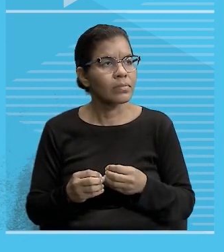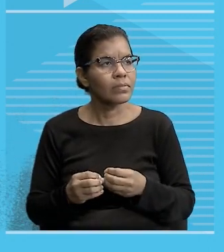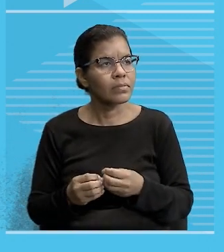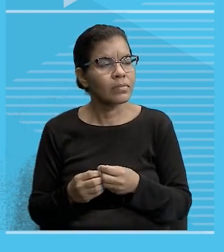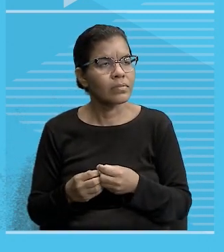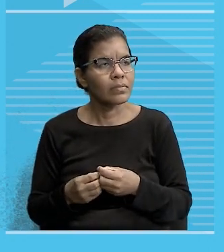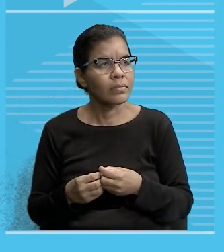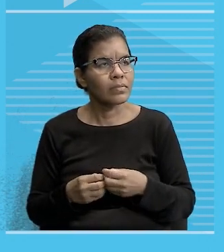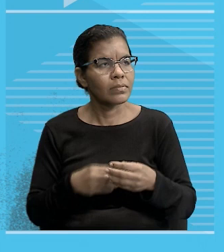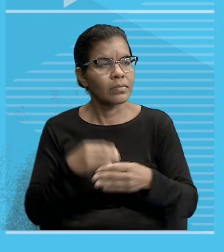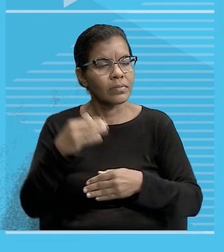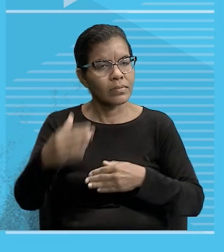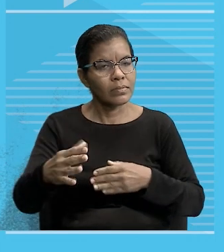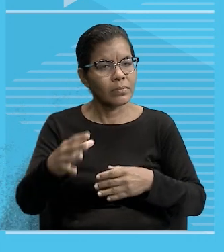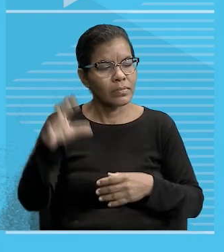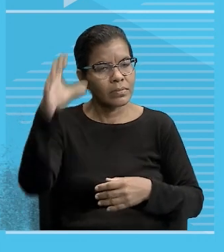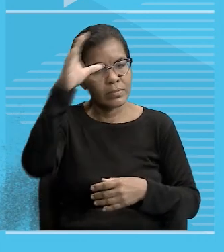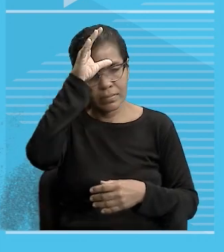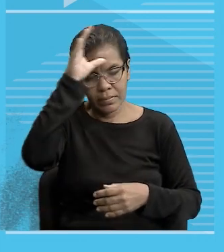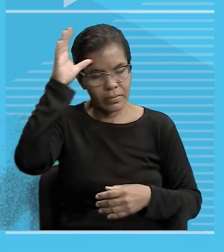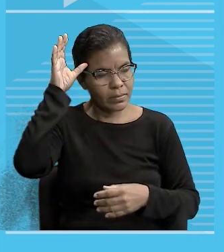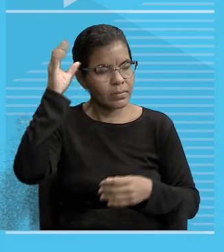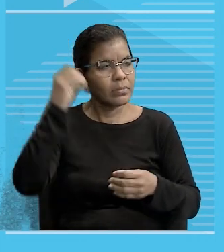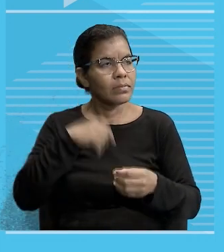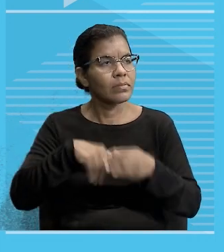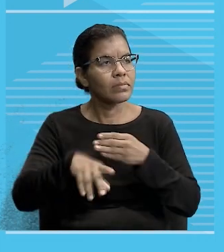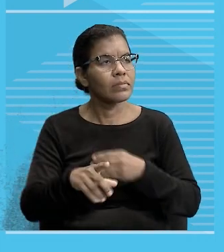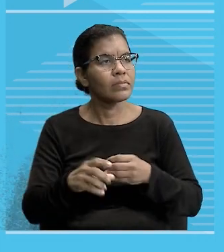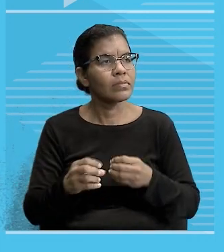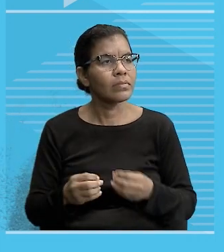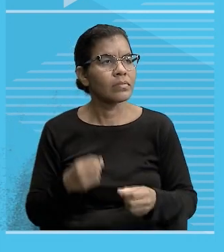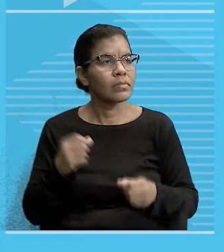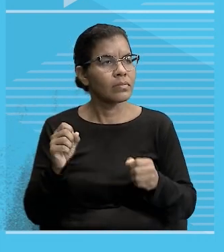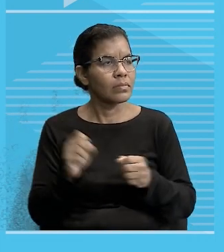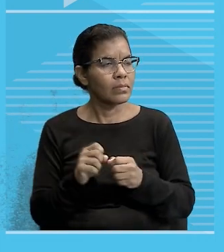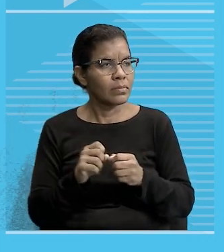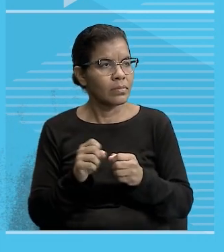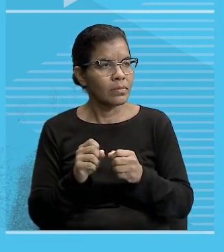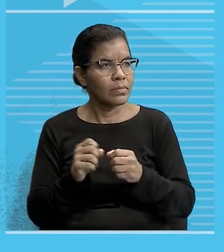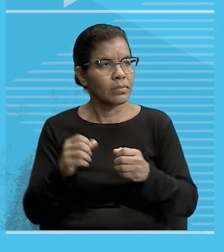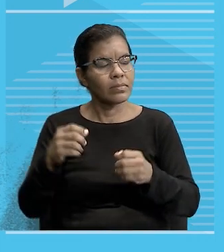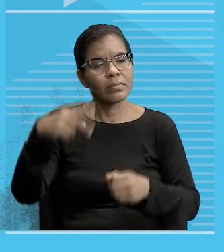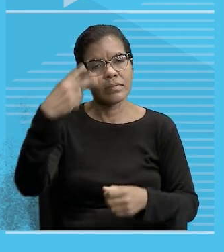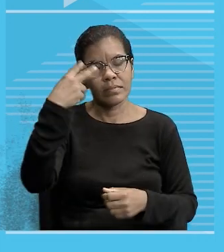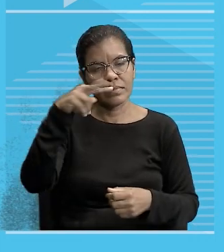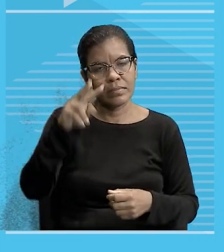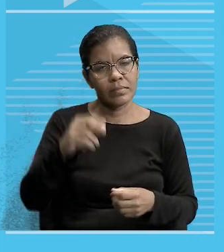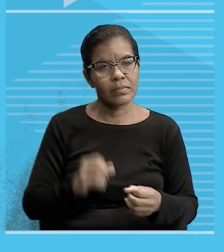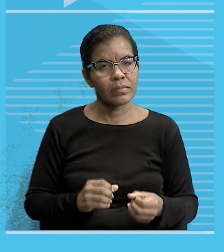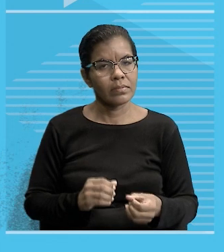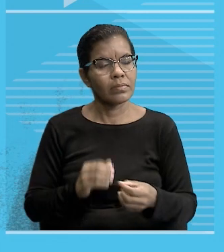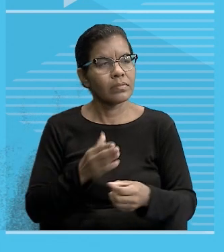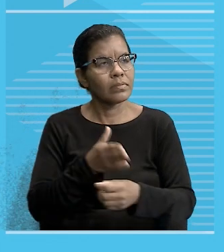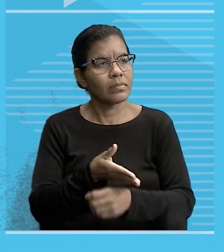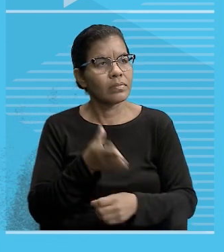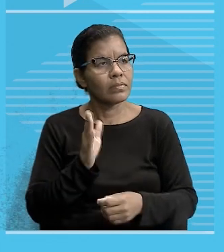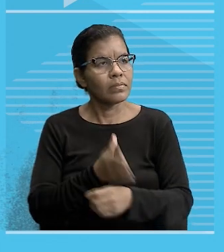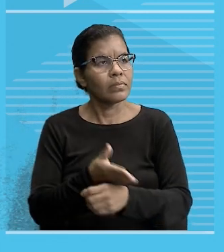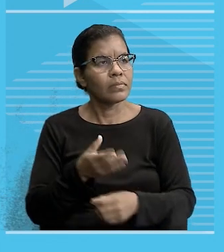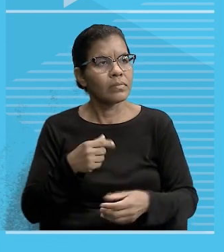e clientes externos tornando visível as entradas